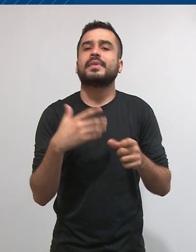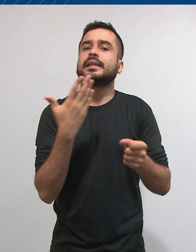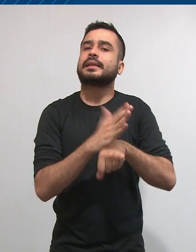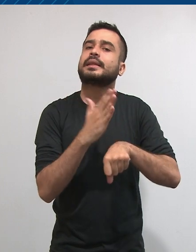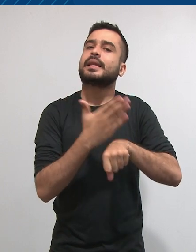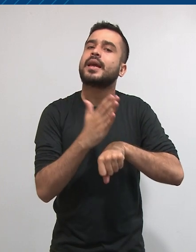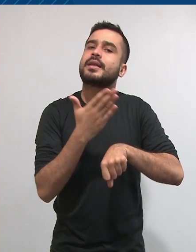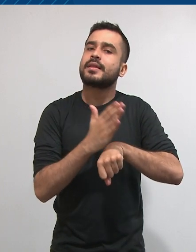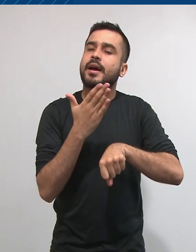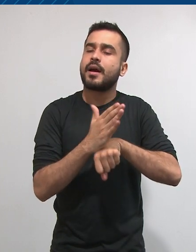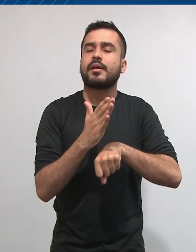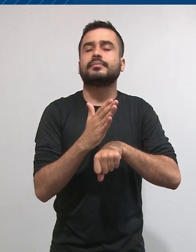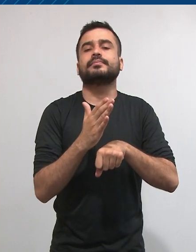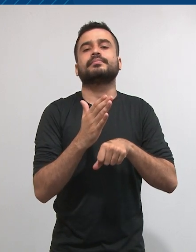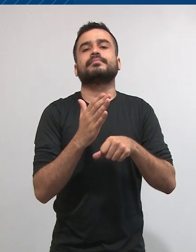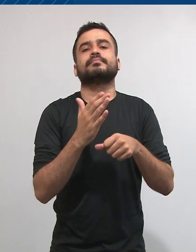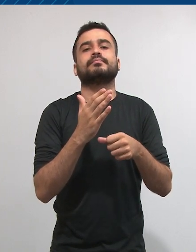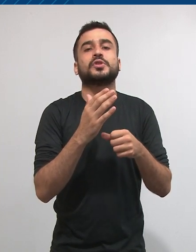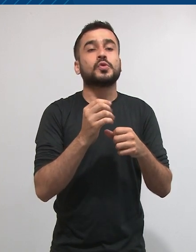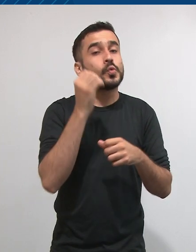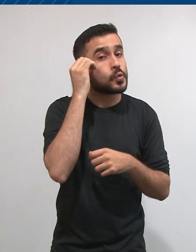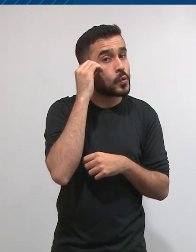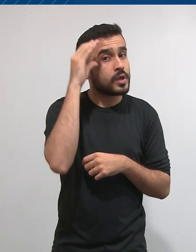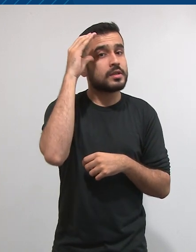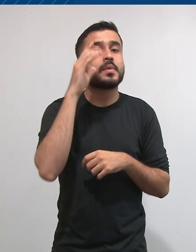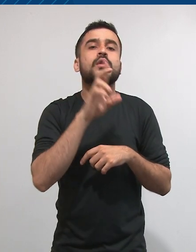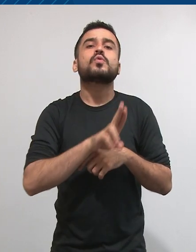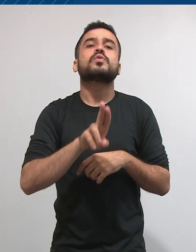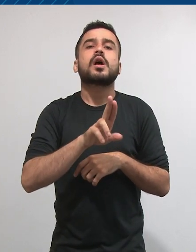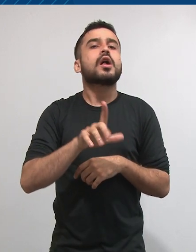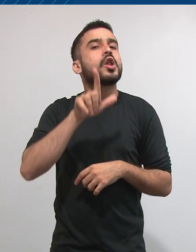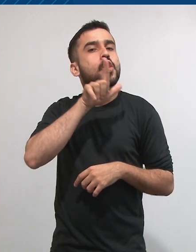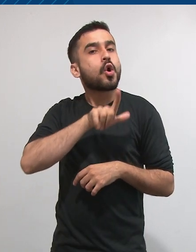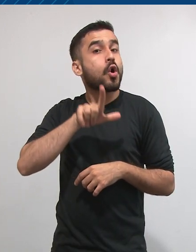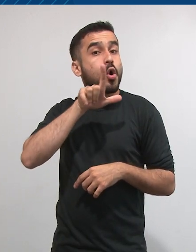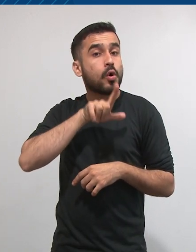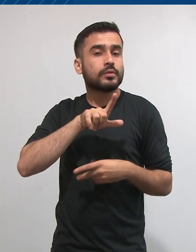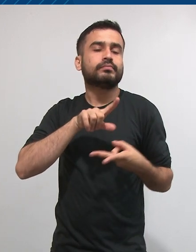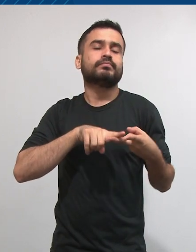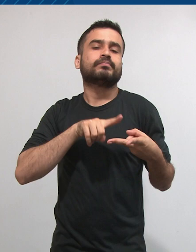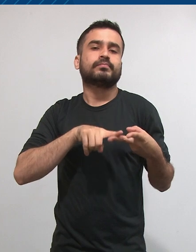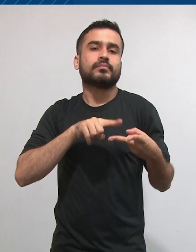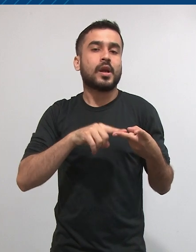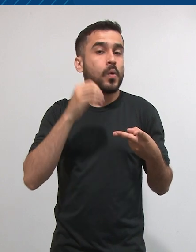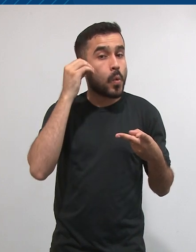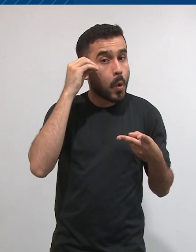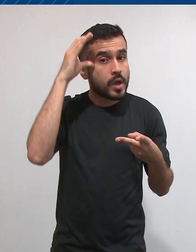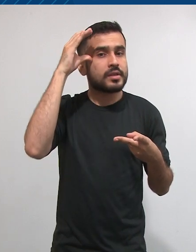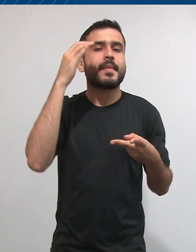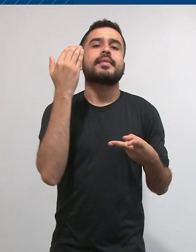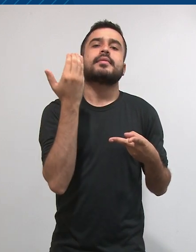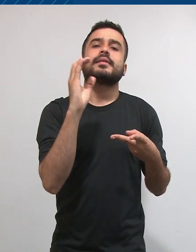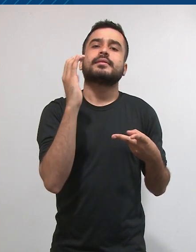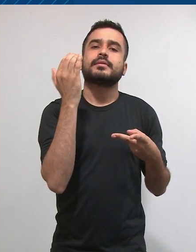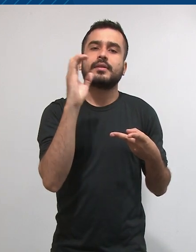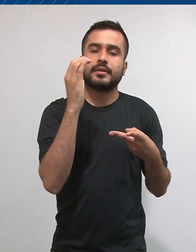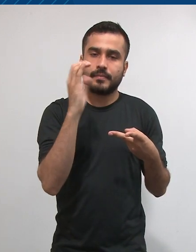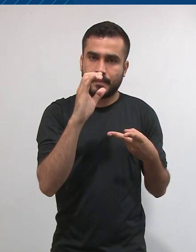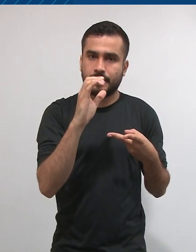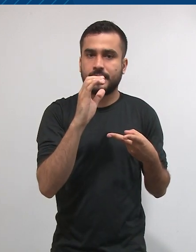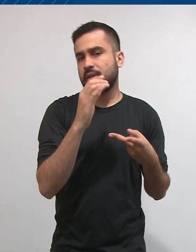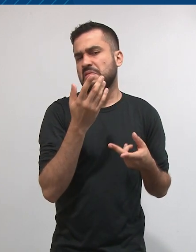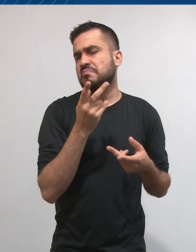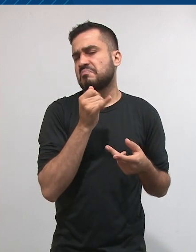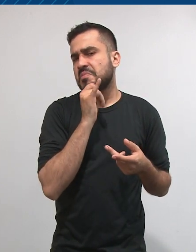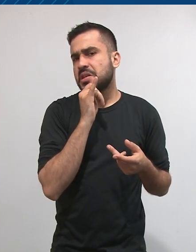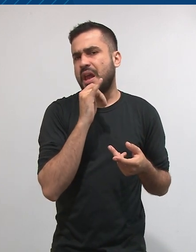exercitar o conhecimento por meio da lógica, por meio do conhecimento da ciência, que no